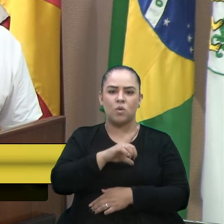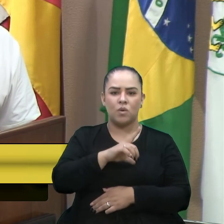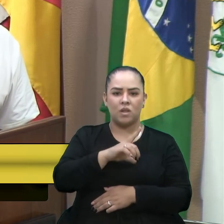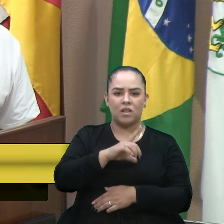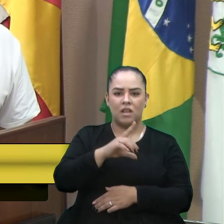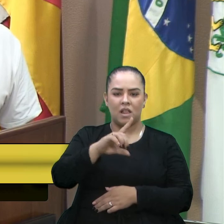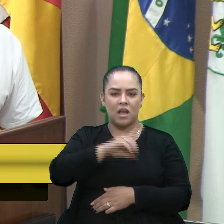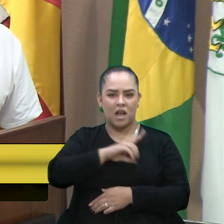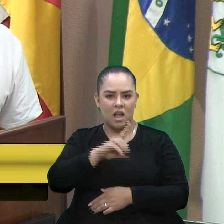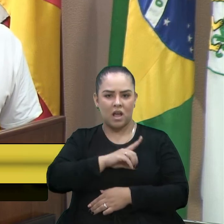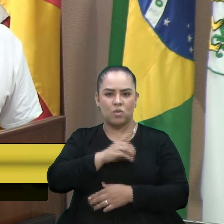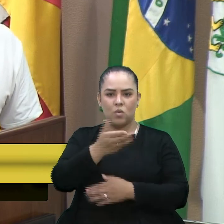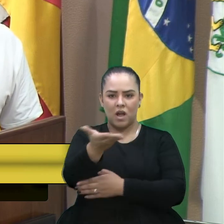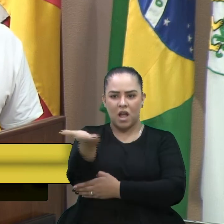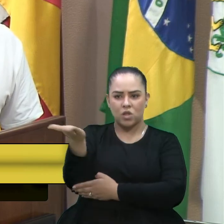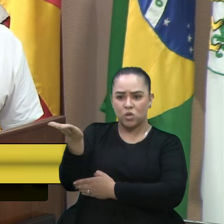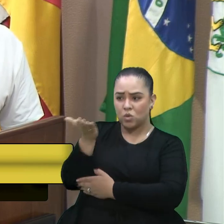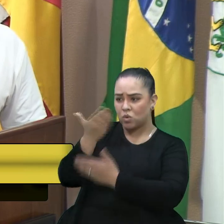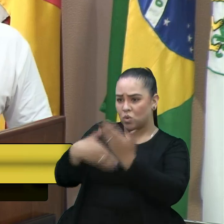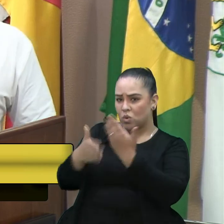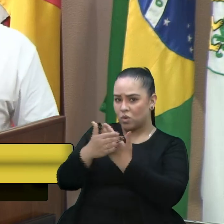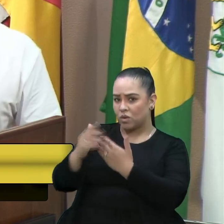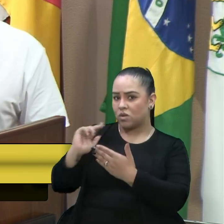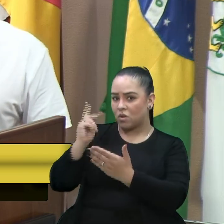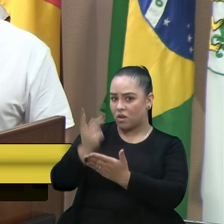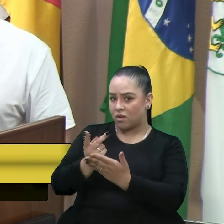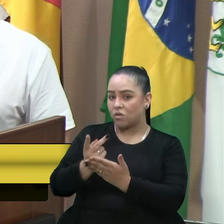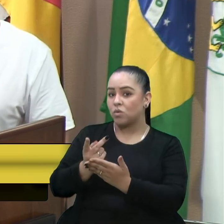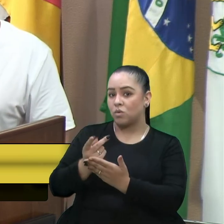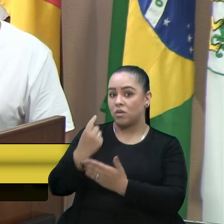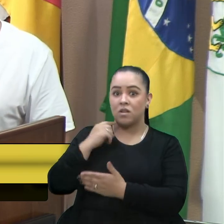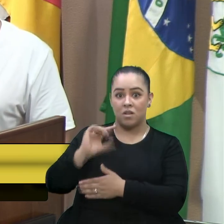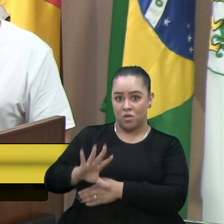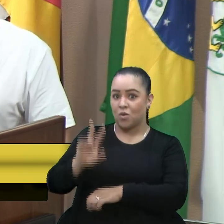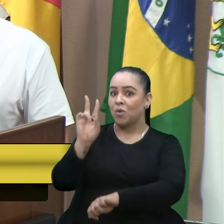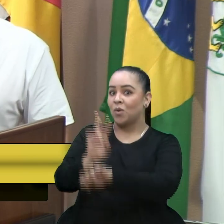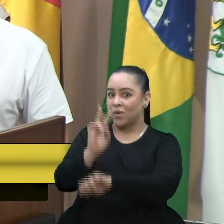história do lixo, todo mundo morreu. Então o prefeito abre o olho também.